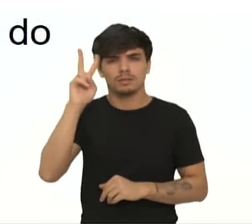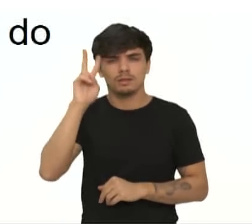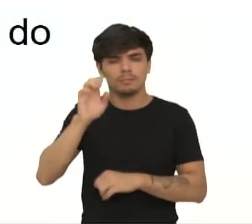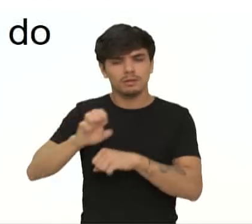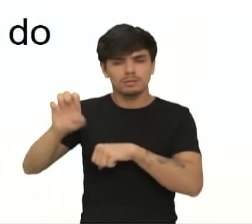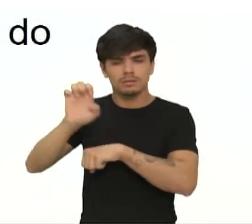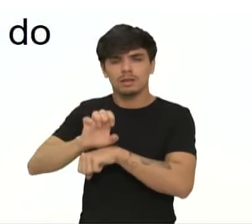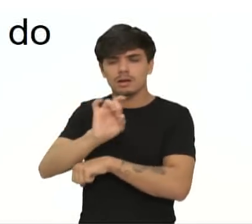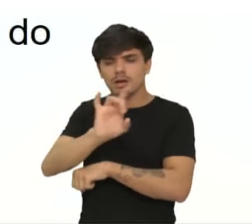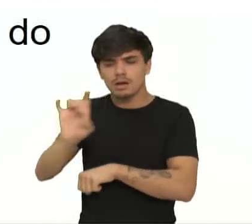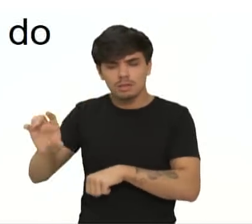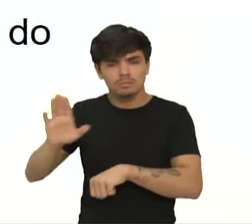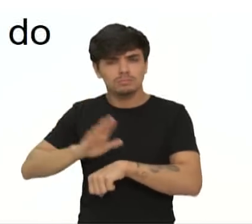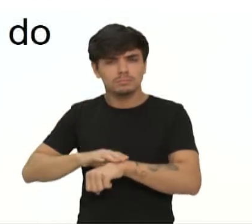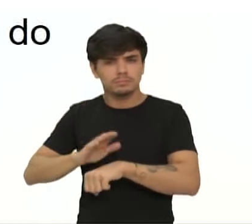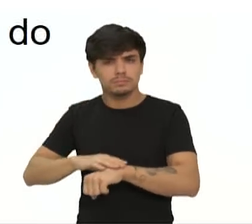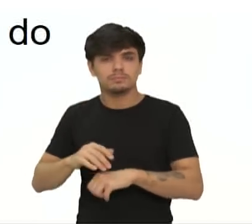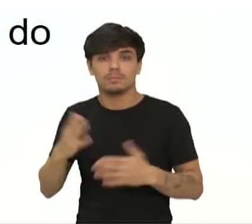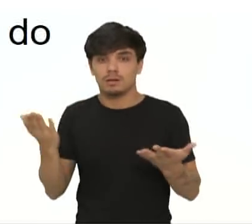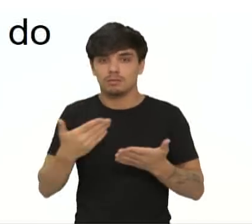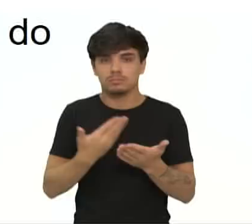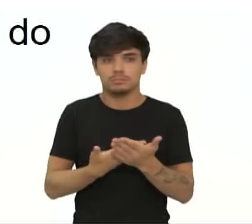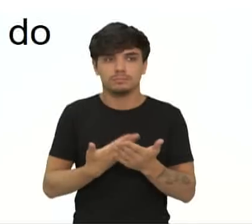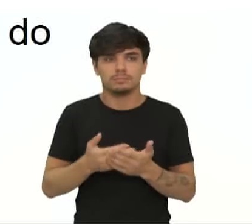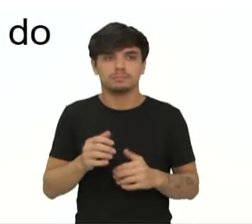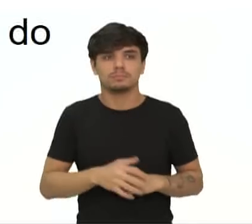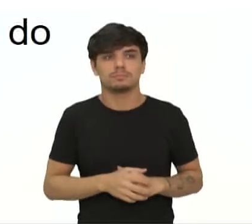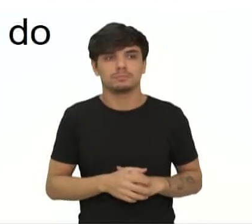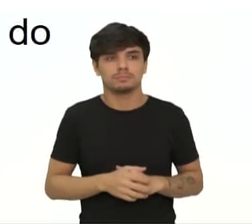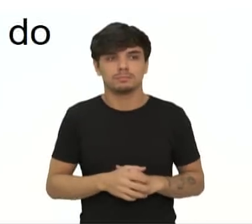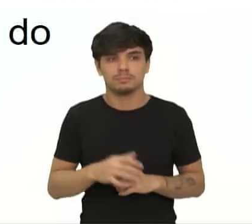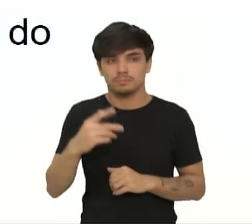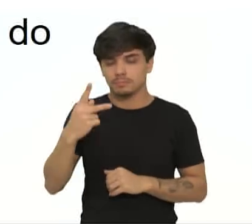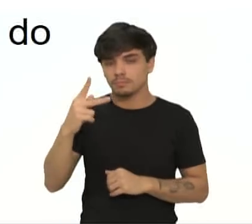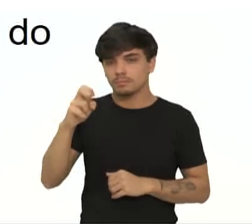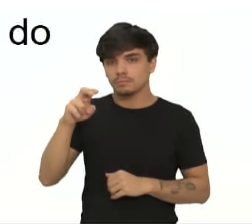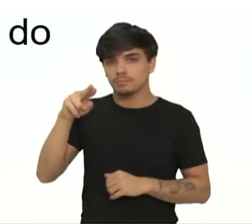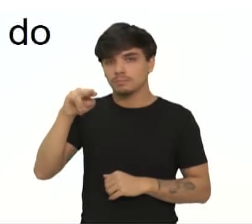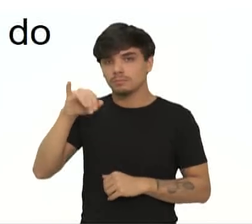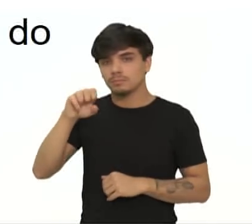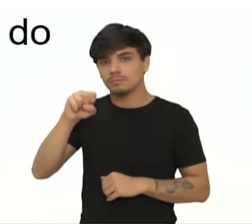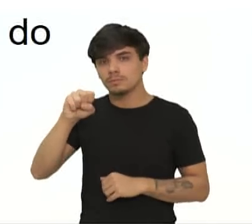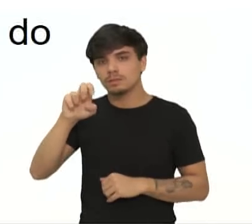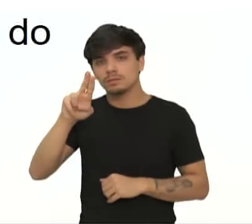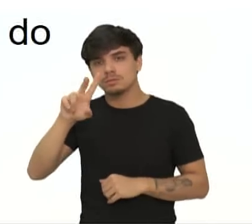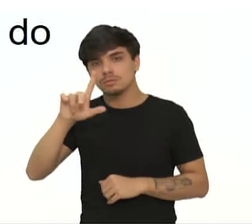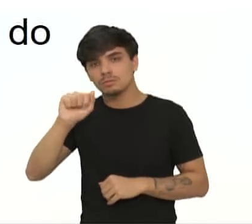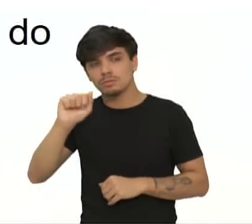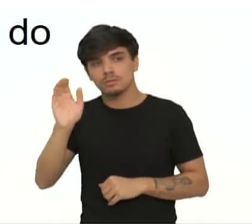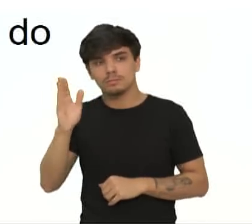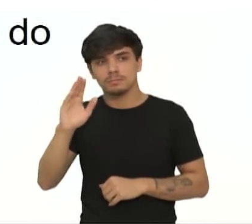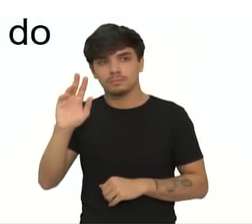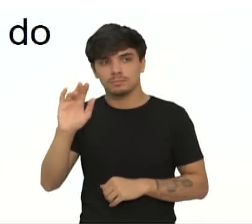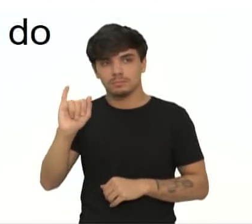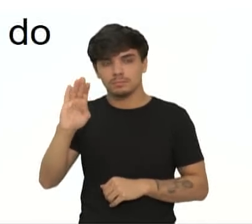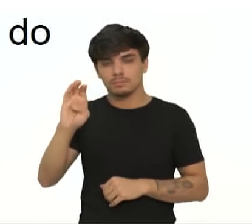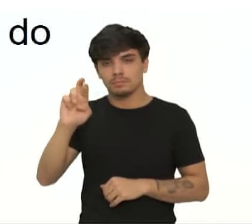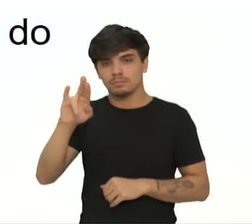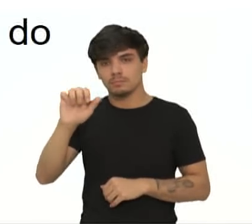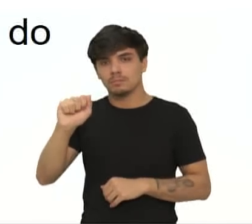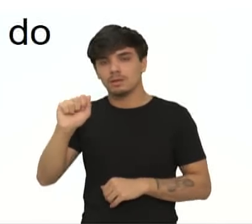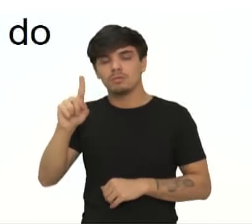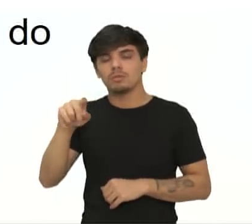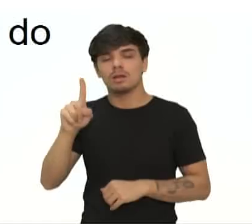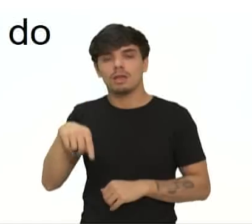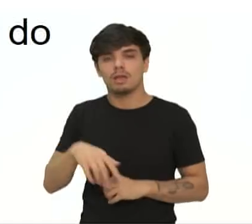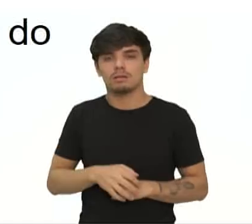seu tempo? Então vamos estudá-los. Península Ibérica. O que é Península Ibérica, professora? Portugal e Espanha.